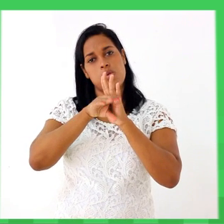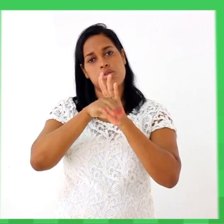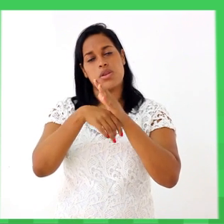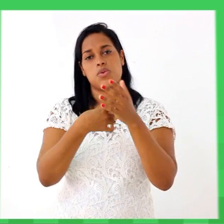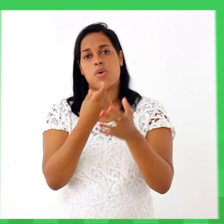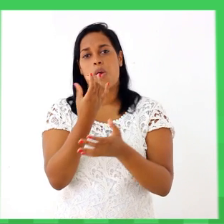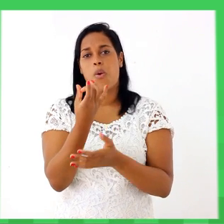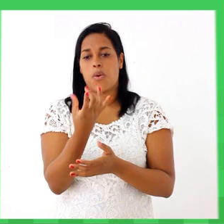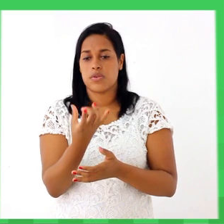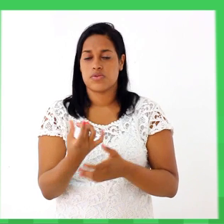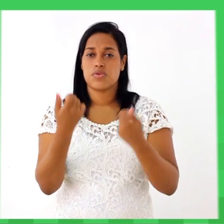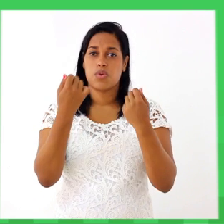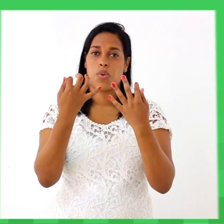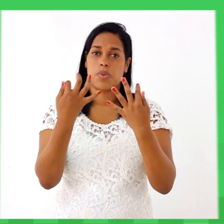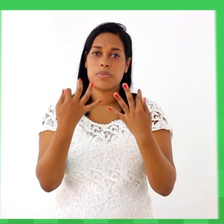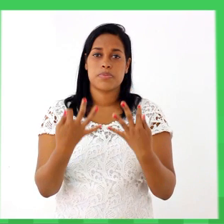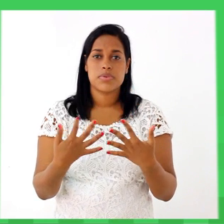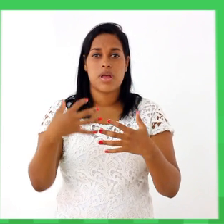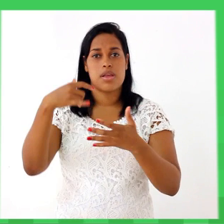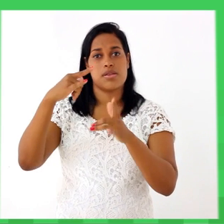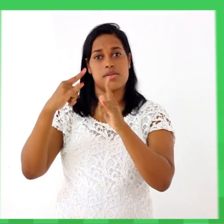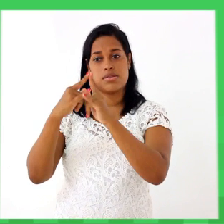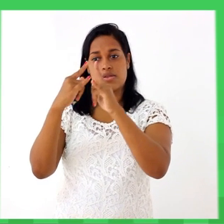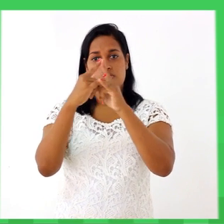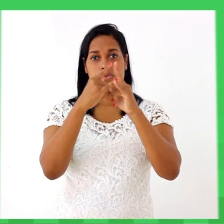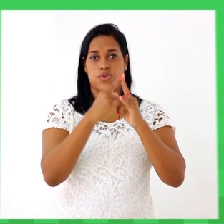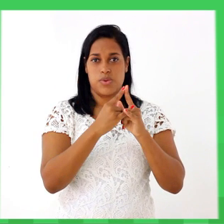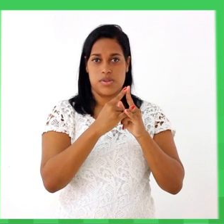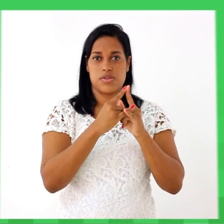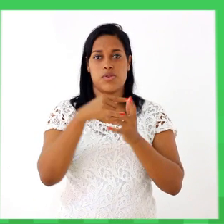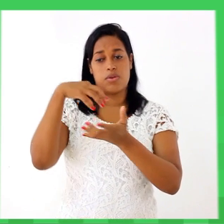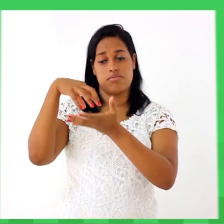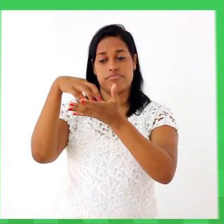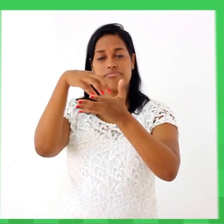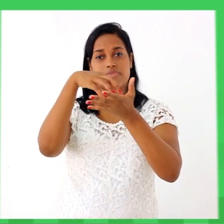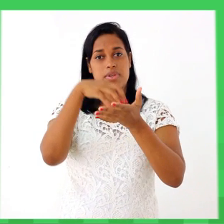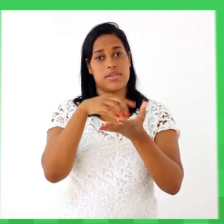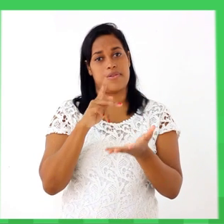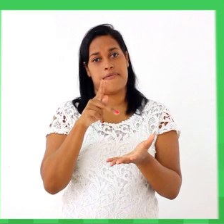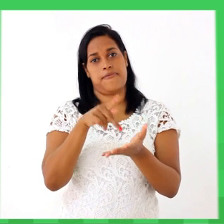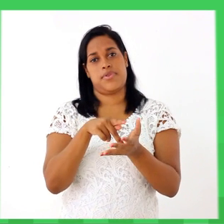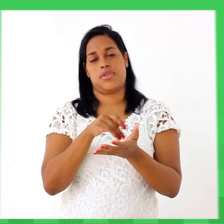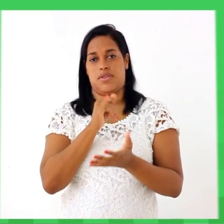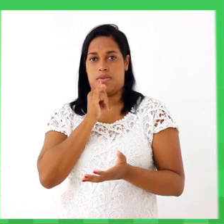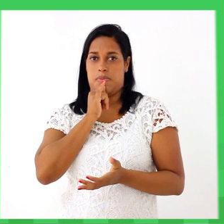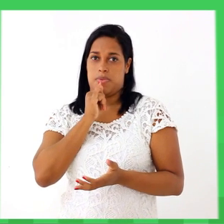são as entidades dessa realidade, por exemplo.